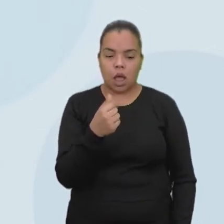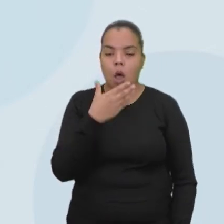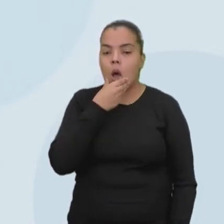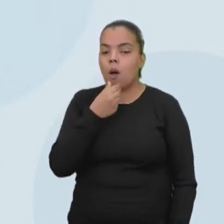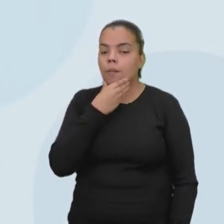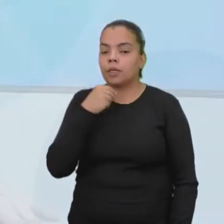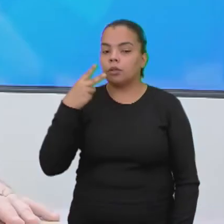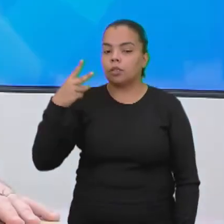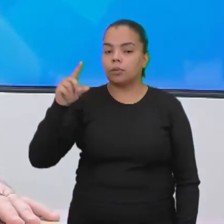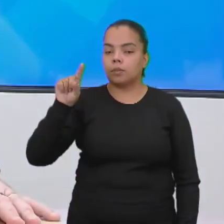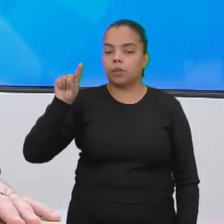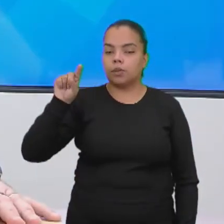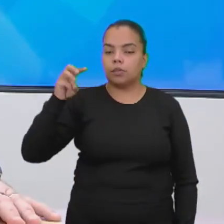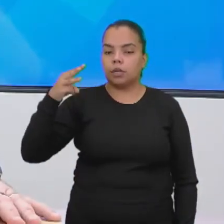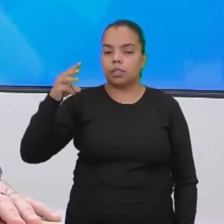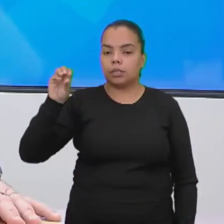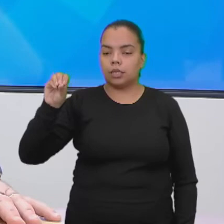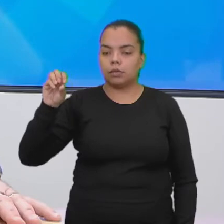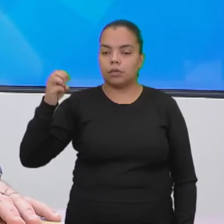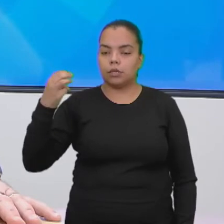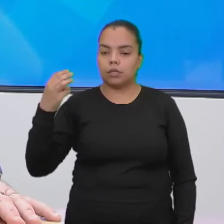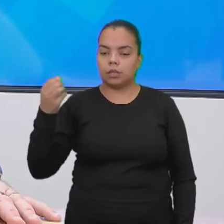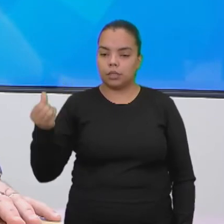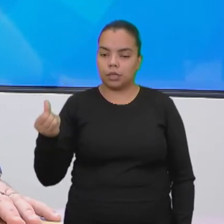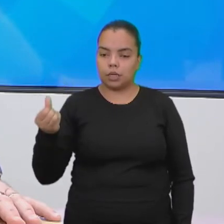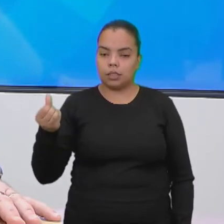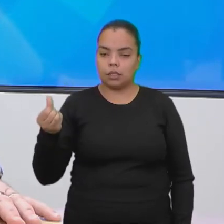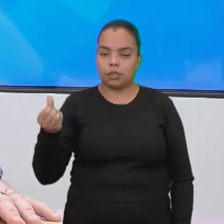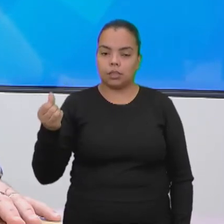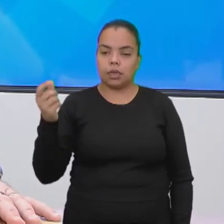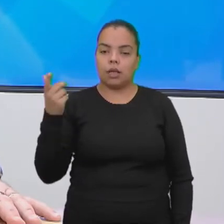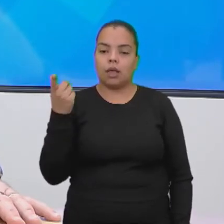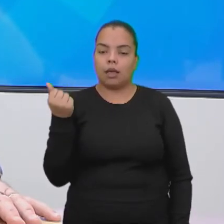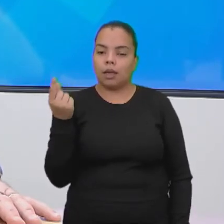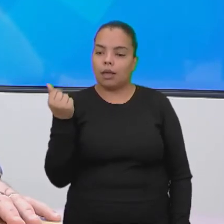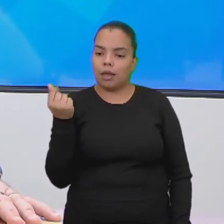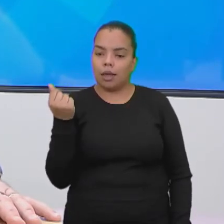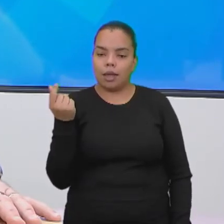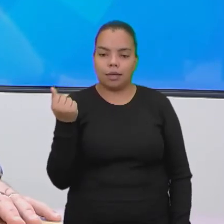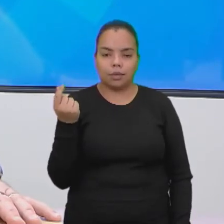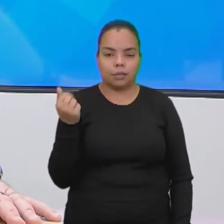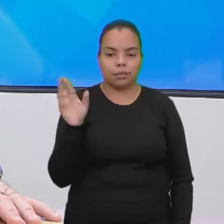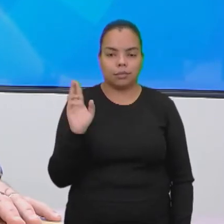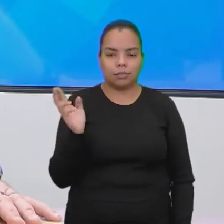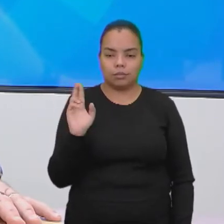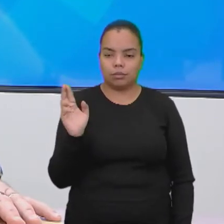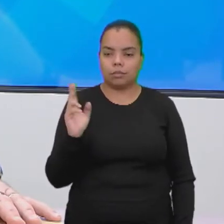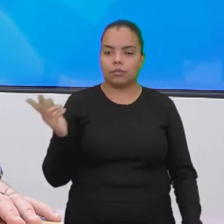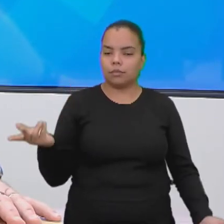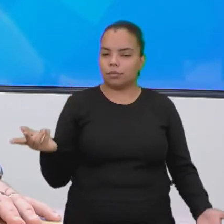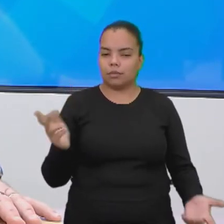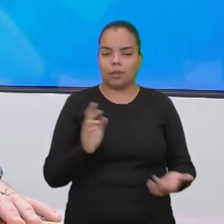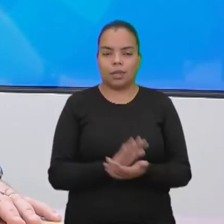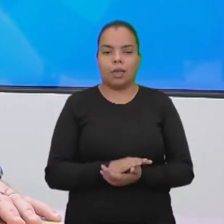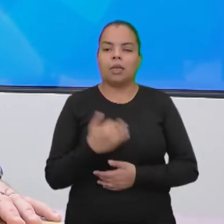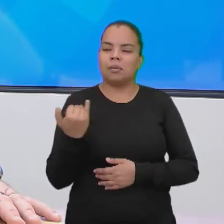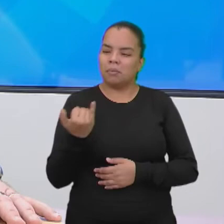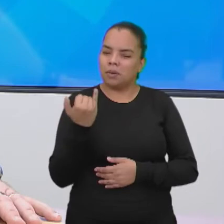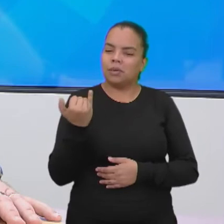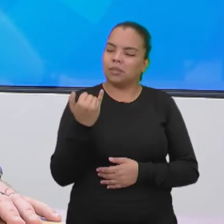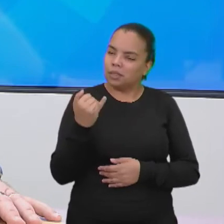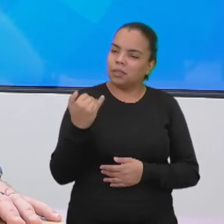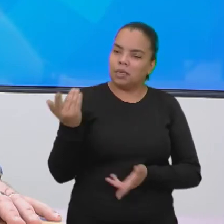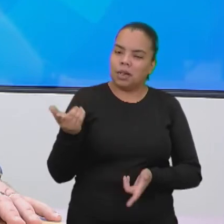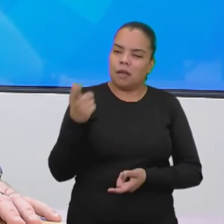2.306, dados aí de 2016. Então vejam, né, interessante esses dados, né? E a diferença